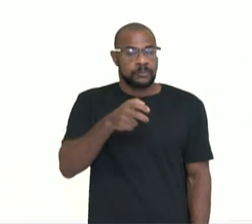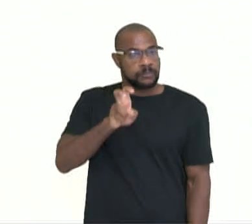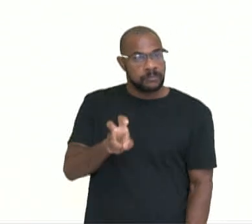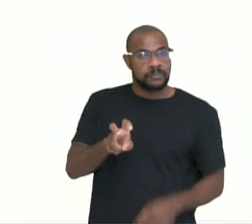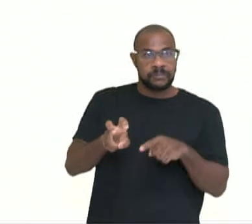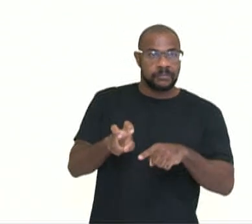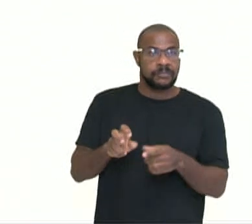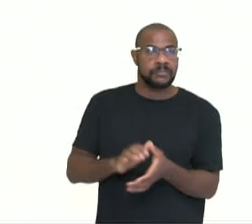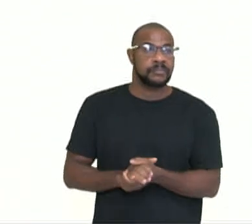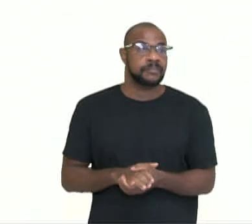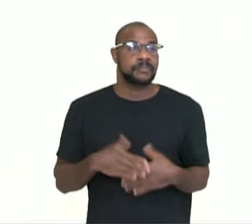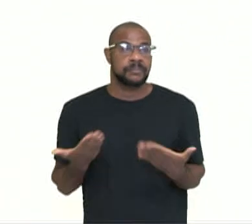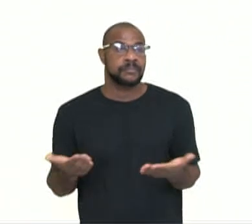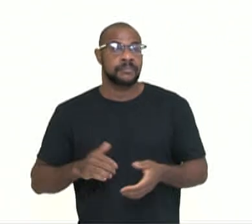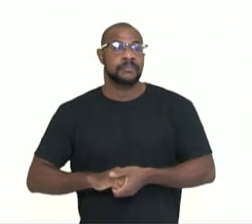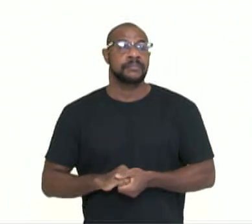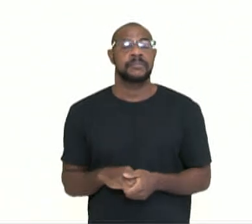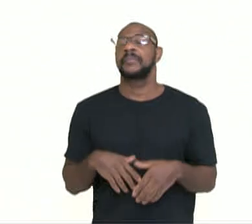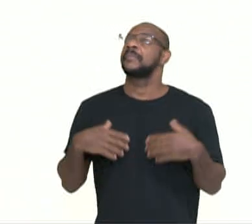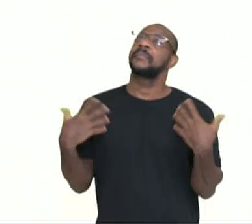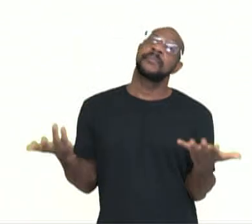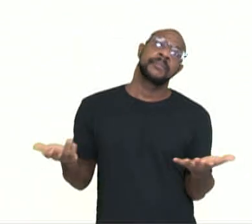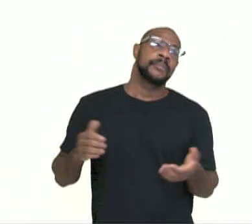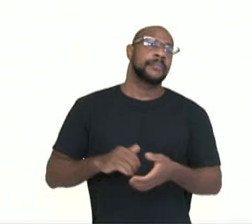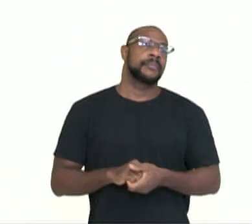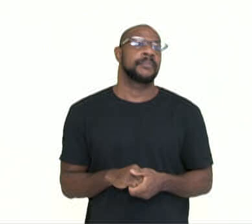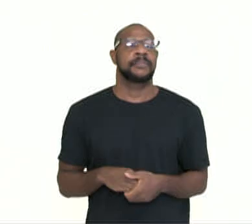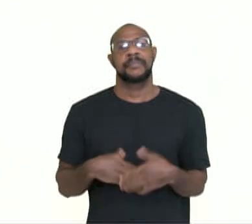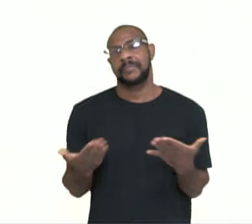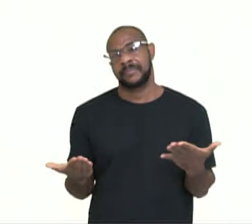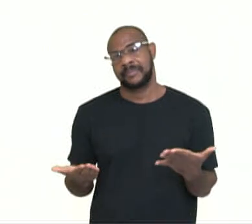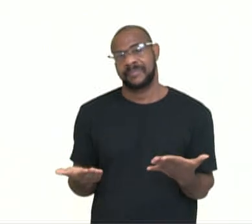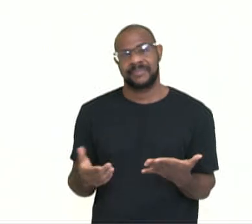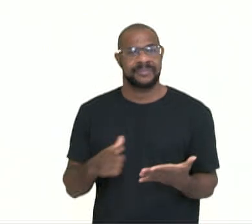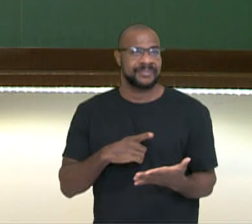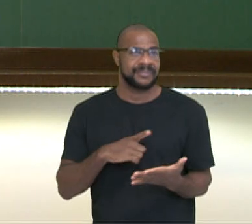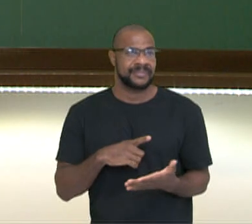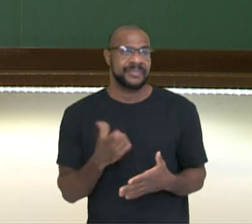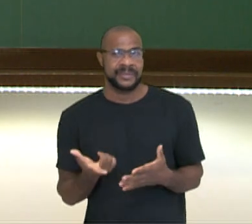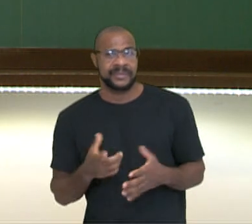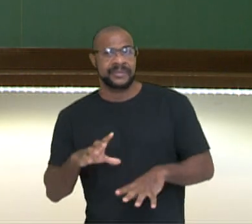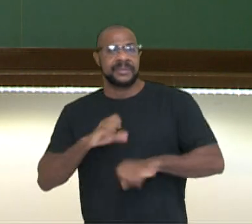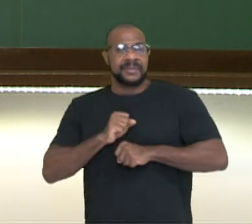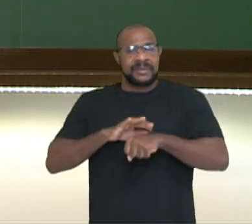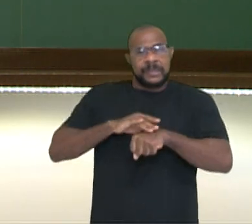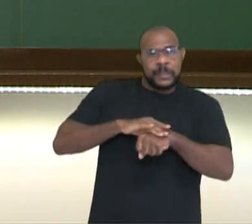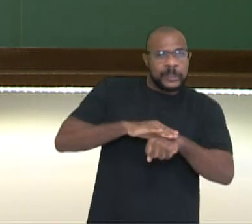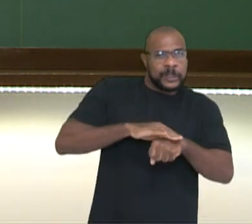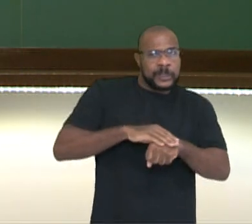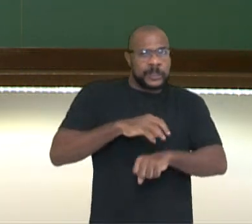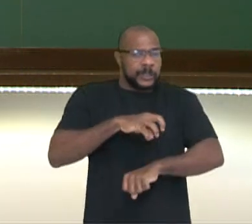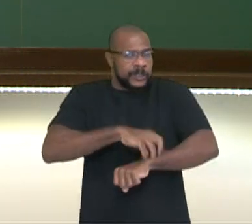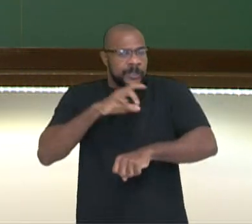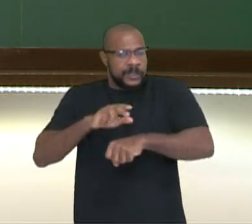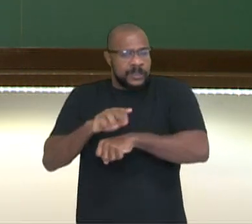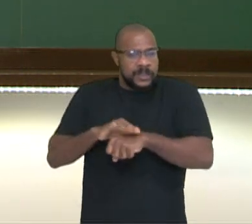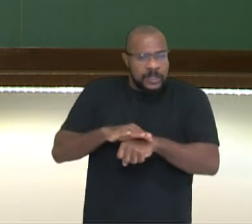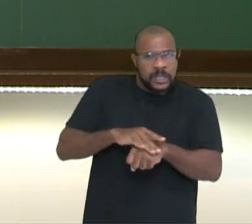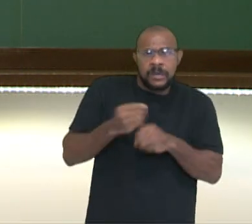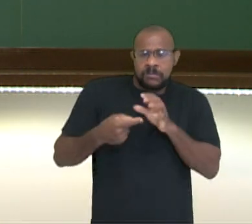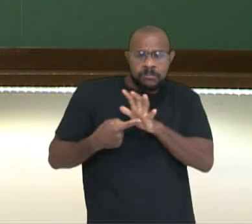chegou, a gente falava assim: causa é assintomático muitas vezes, ou às vezes alguns sintomas parecidos com uma